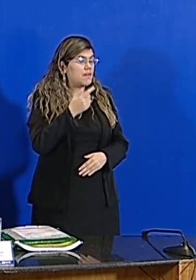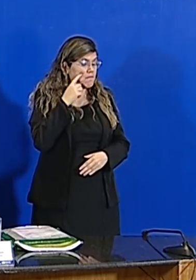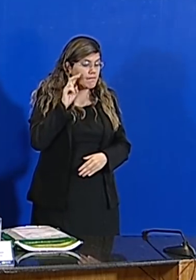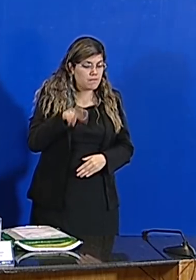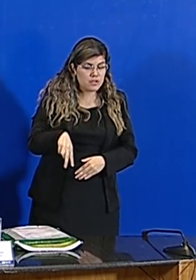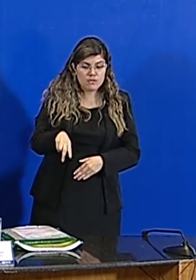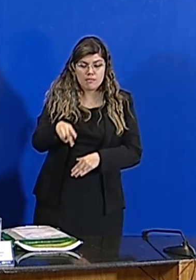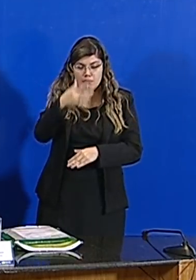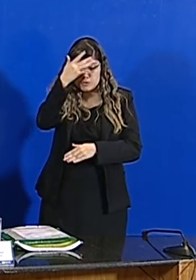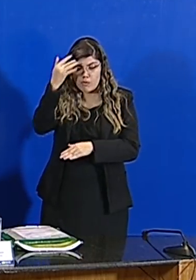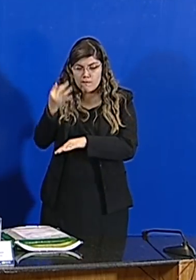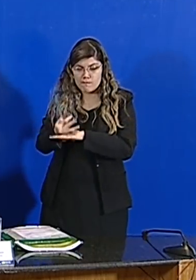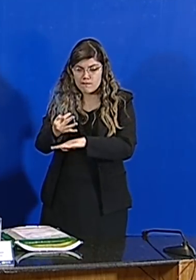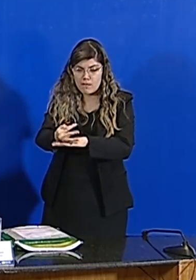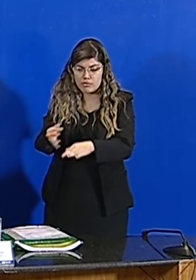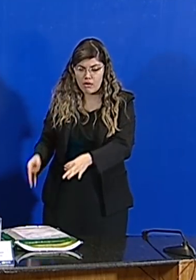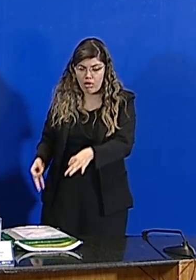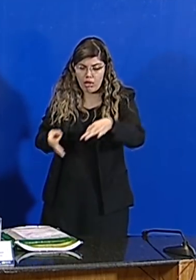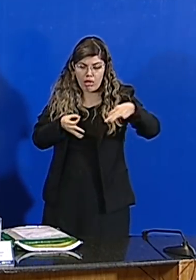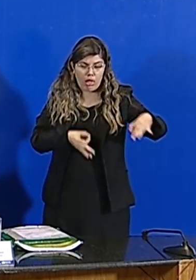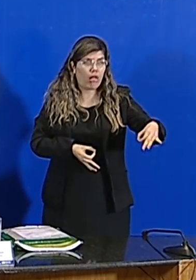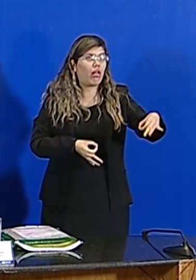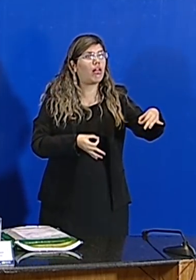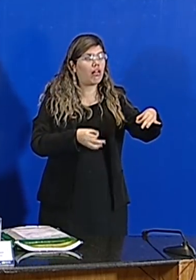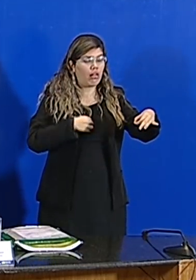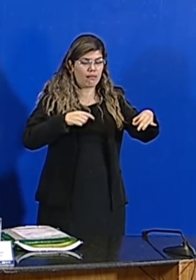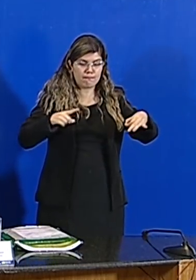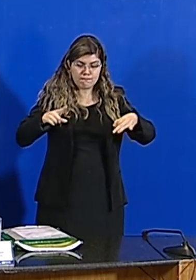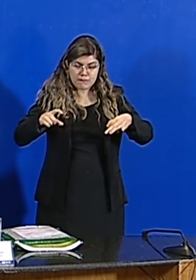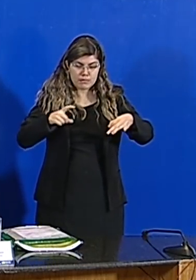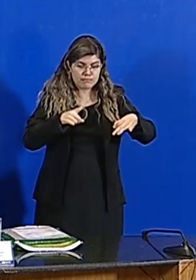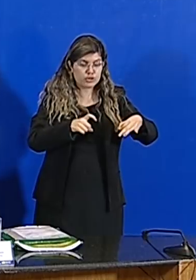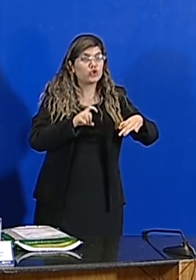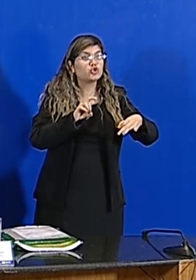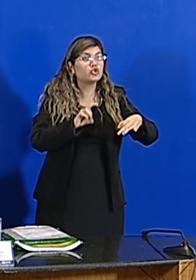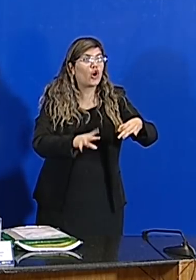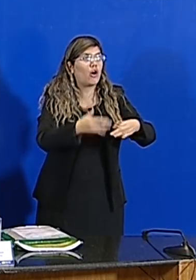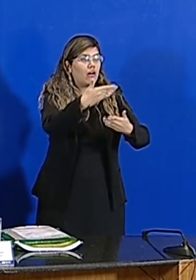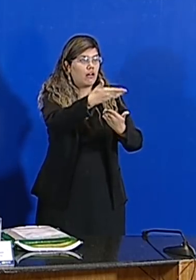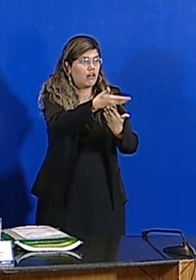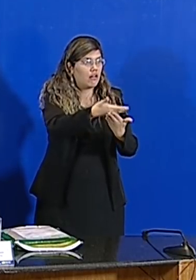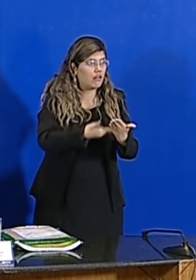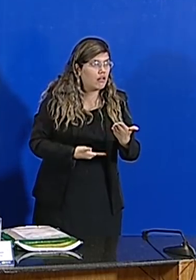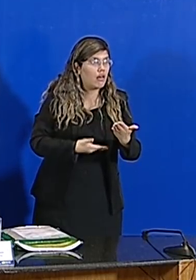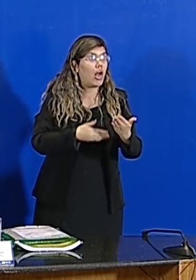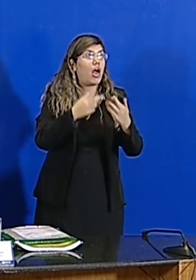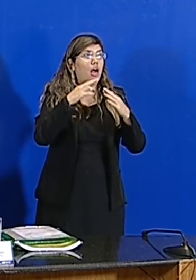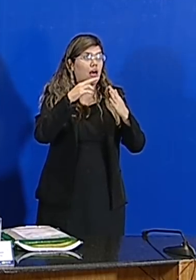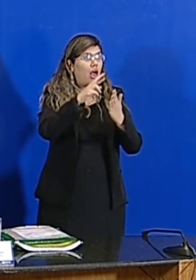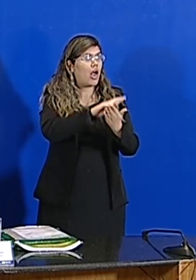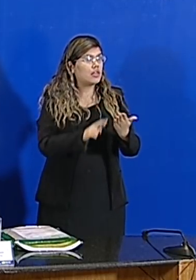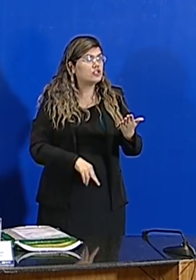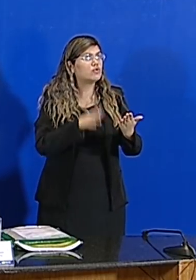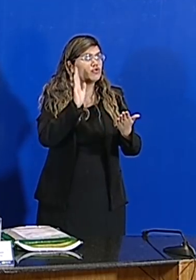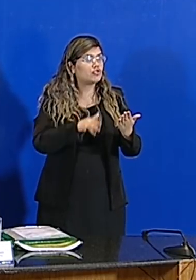comparecido, pegou as provas de quem não tinha comparecido, tirou fotos só da página da redação, que eu já tinha divulgado, e divulgou. Isso e